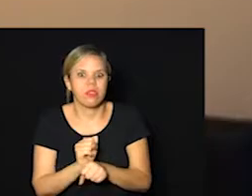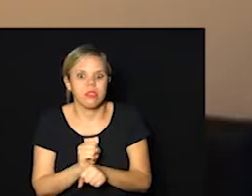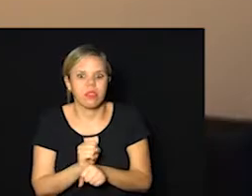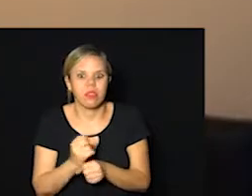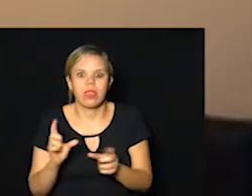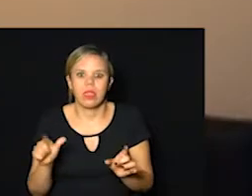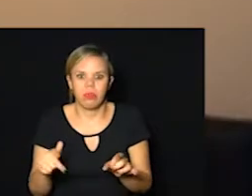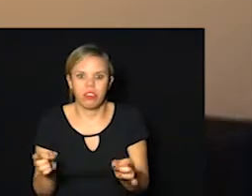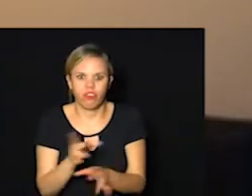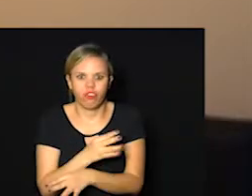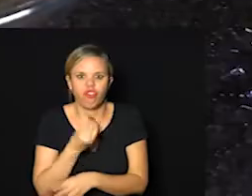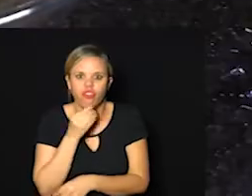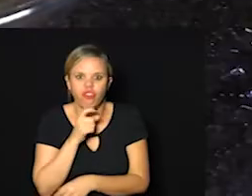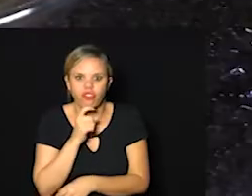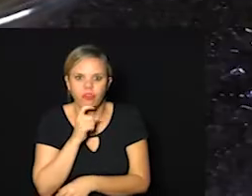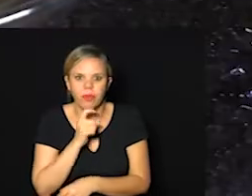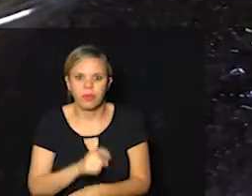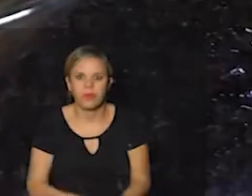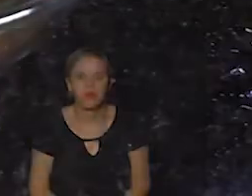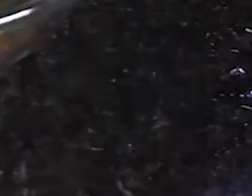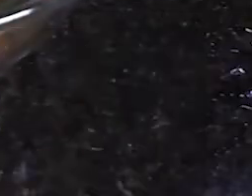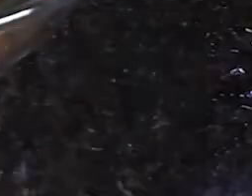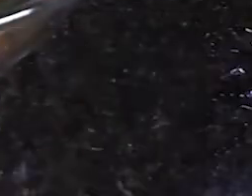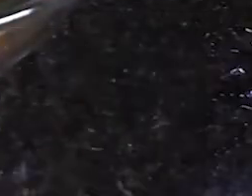tem que servir bem gelado.